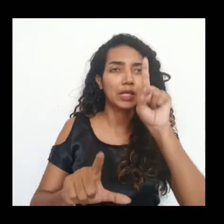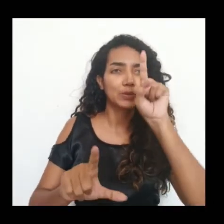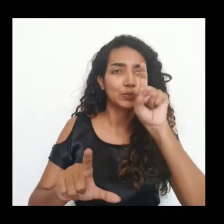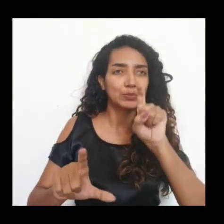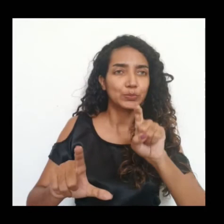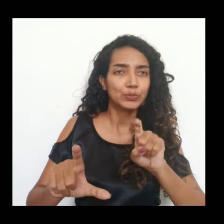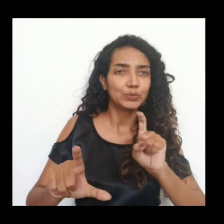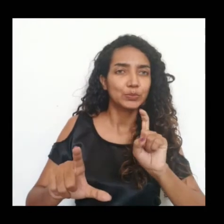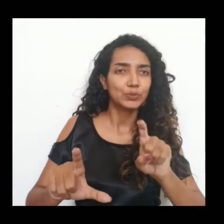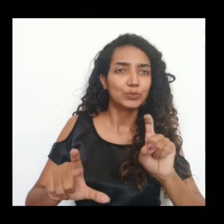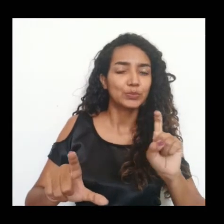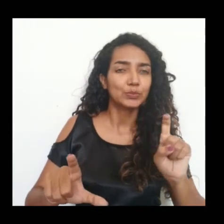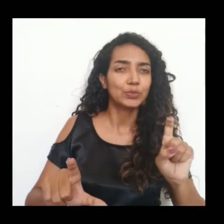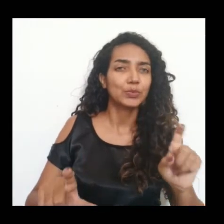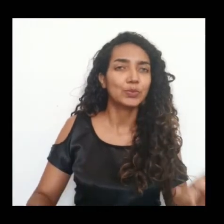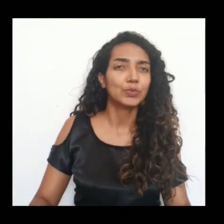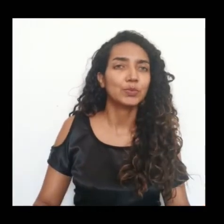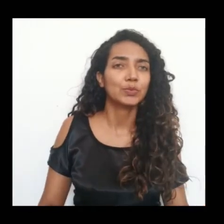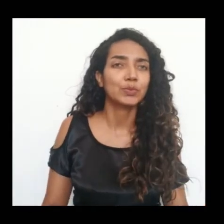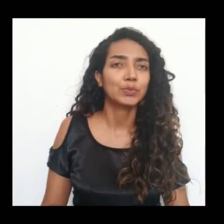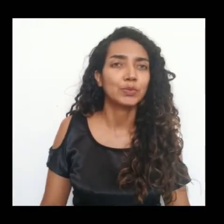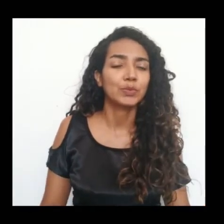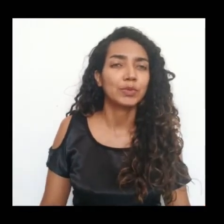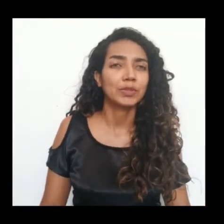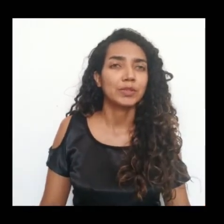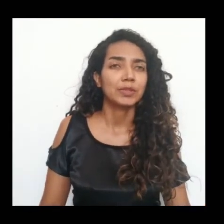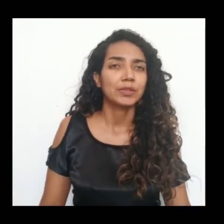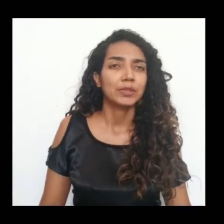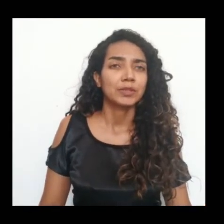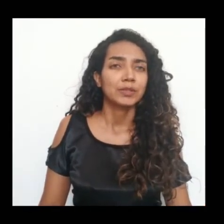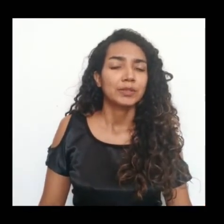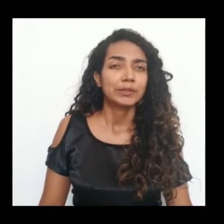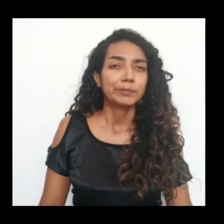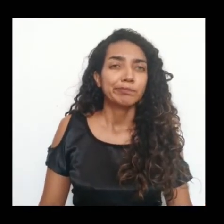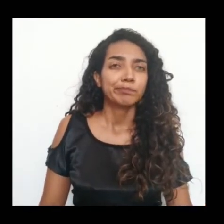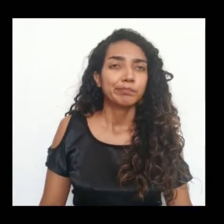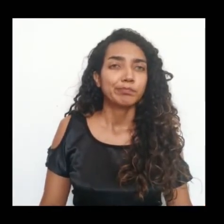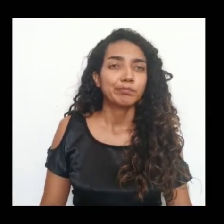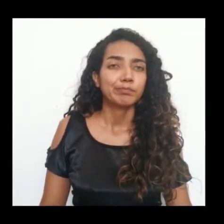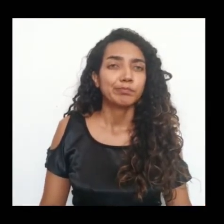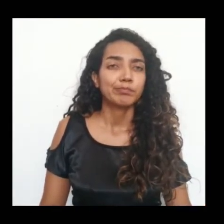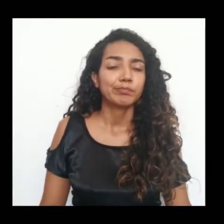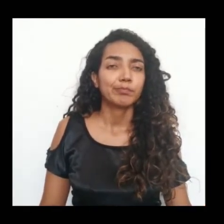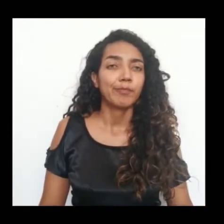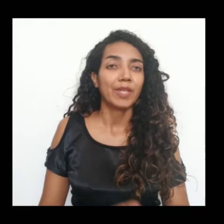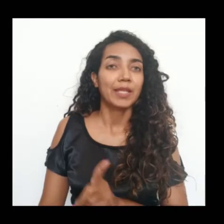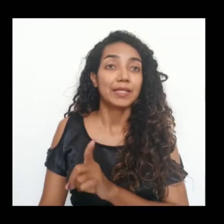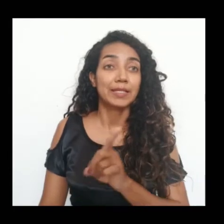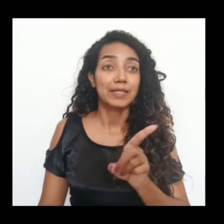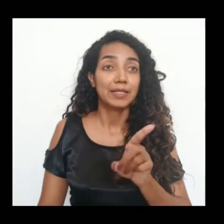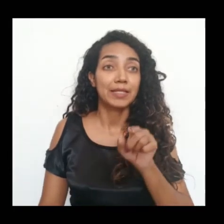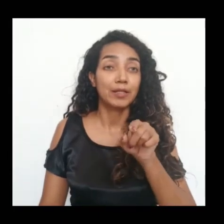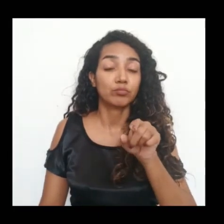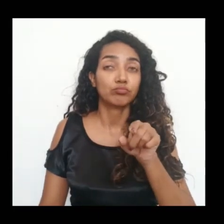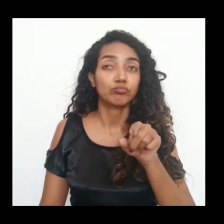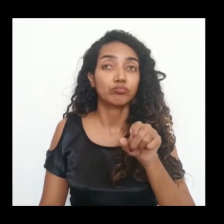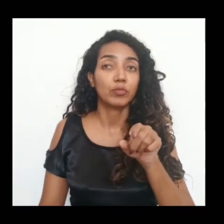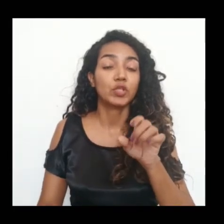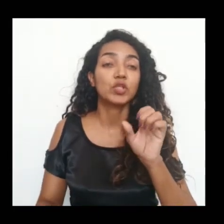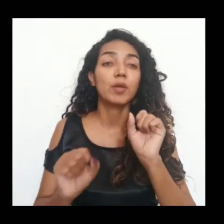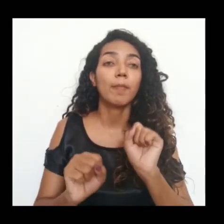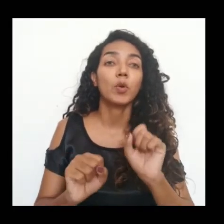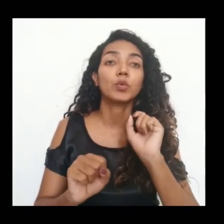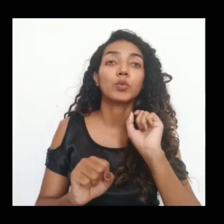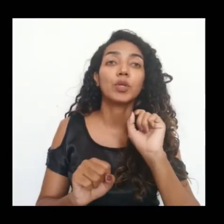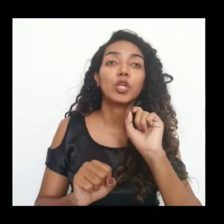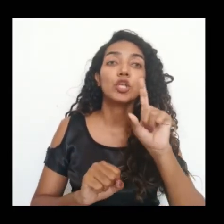na opção aqui do lado, né, tem essa setinha aqui, a gente pode escolher o tipo